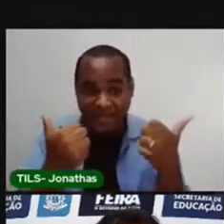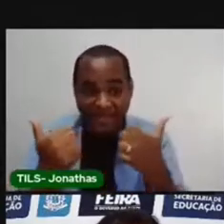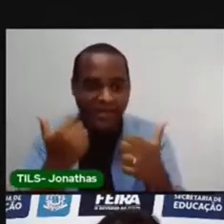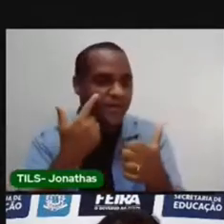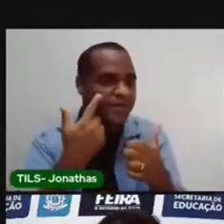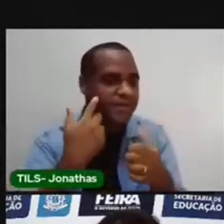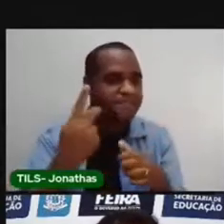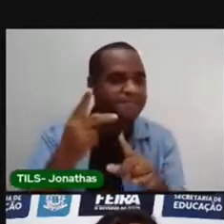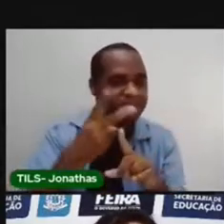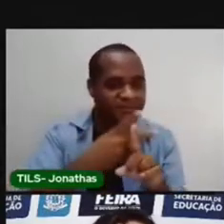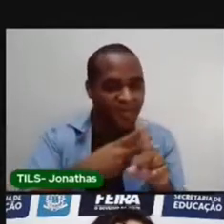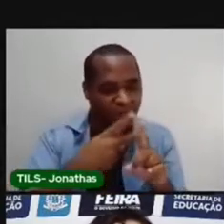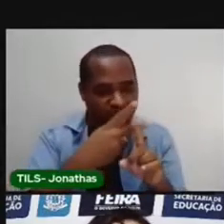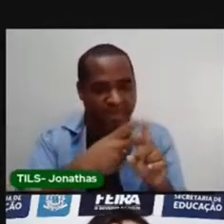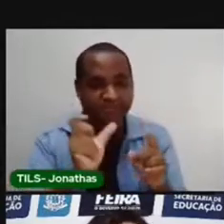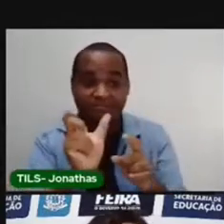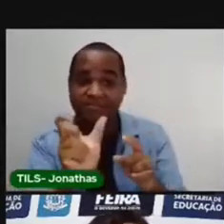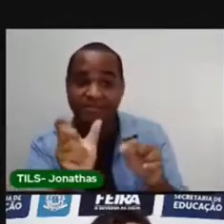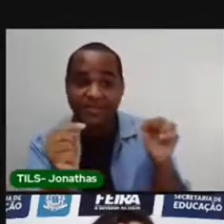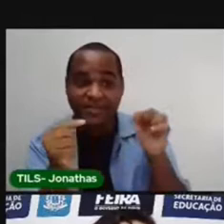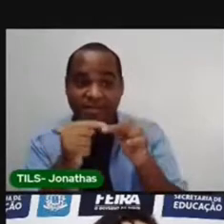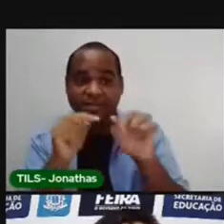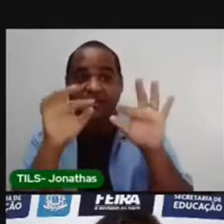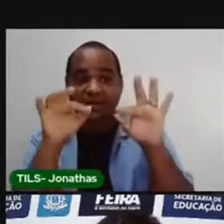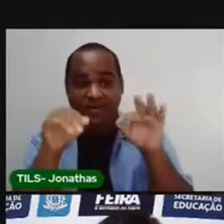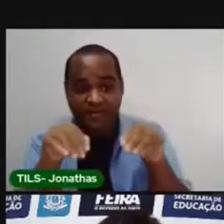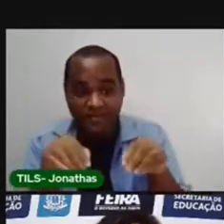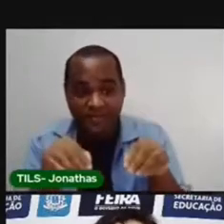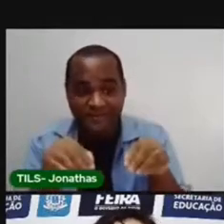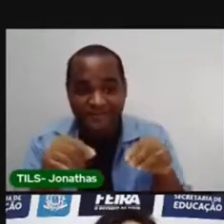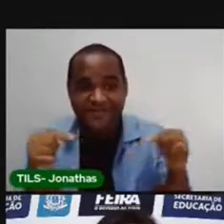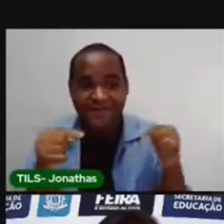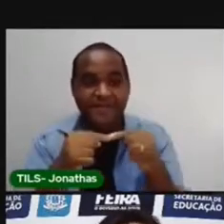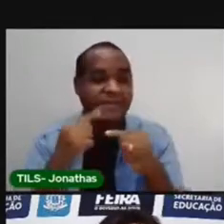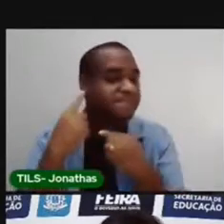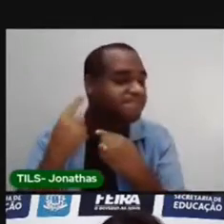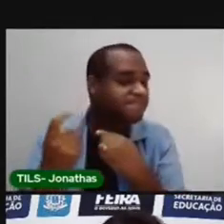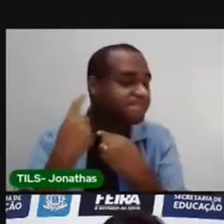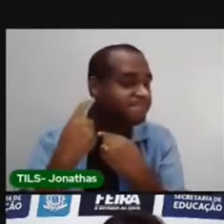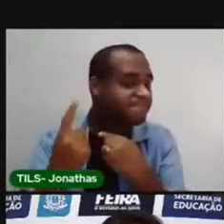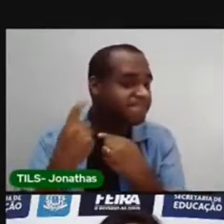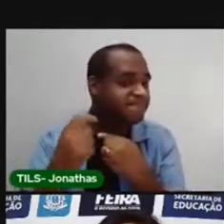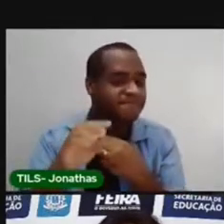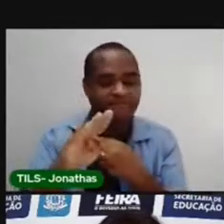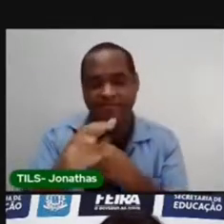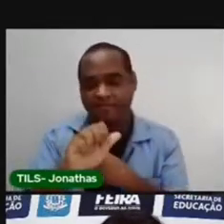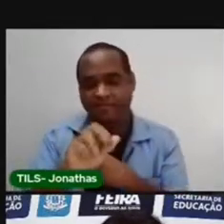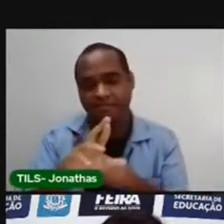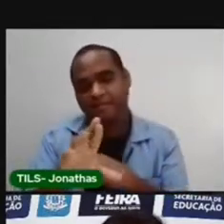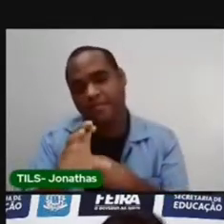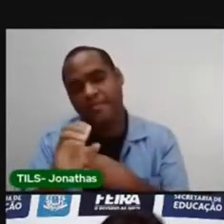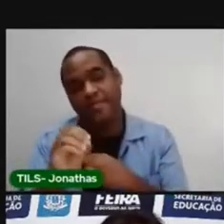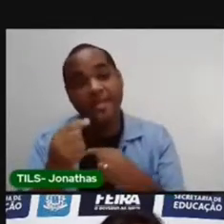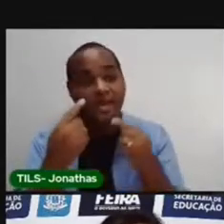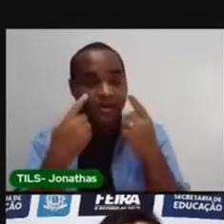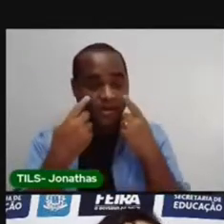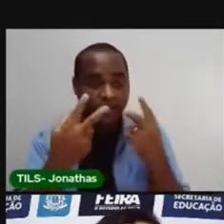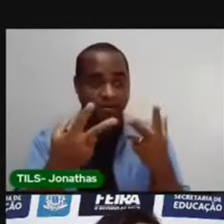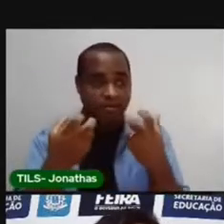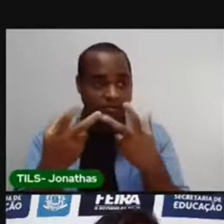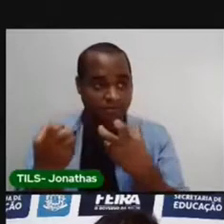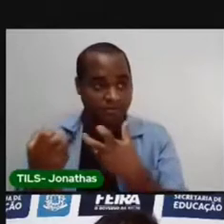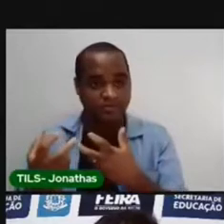procurar a palavrinha que tenha no final o som parecido com barro. Olha só, você vai